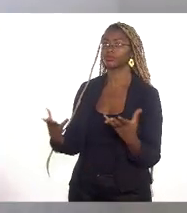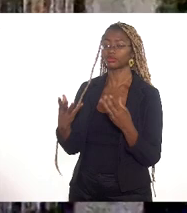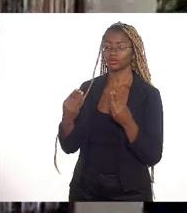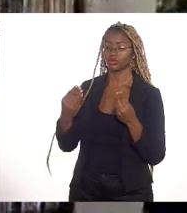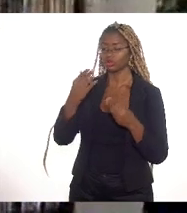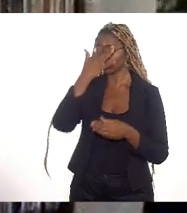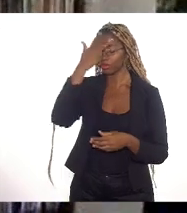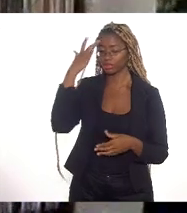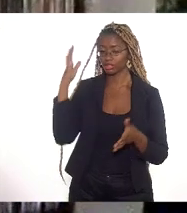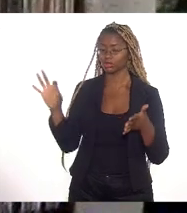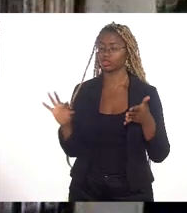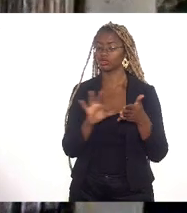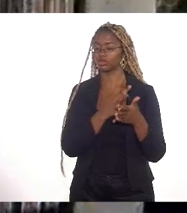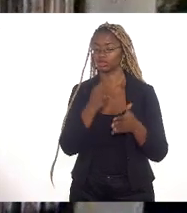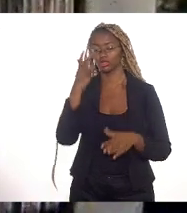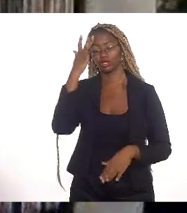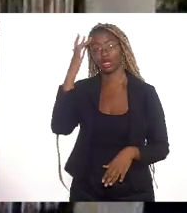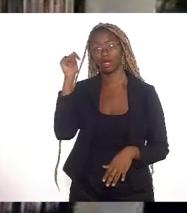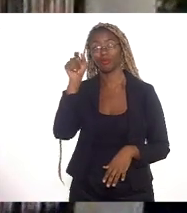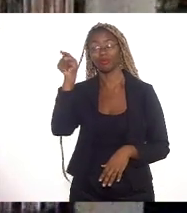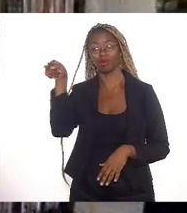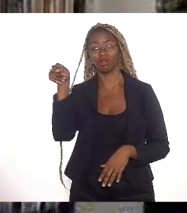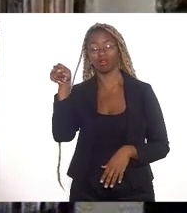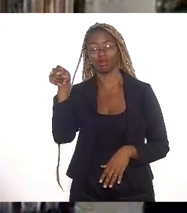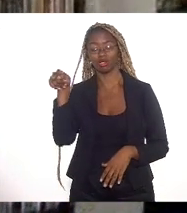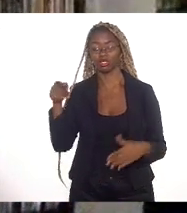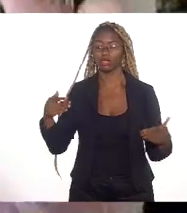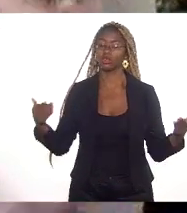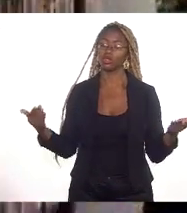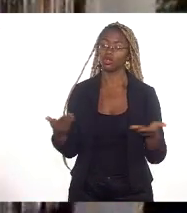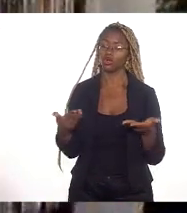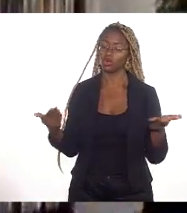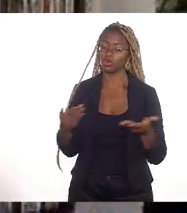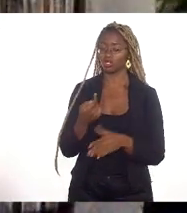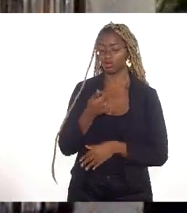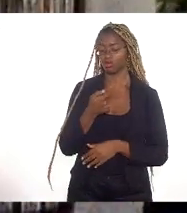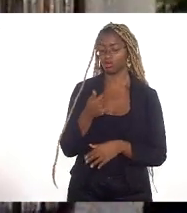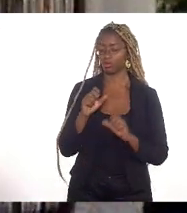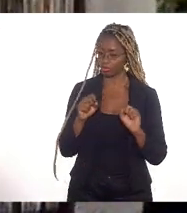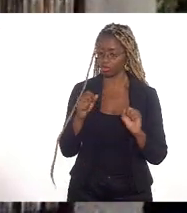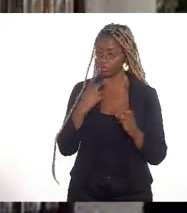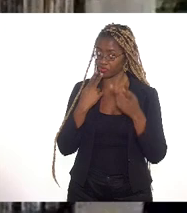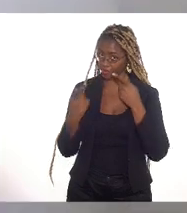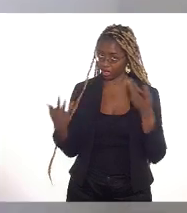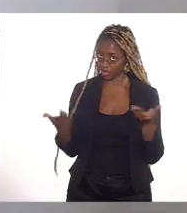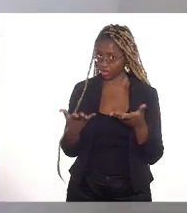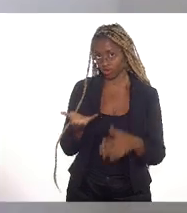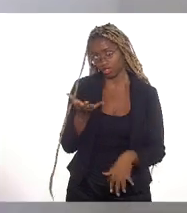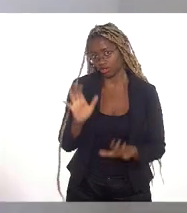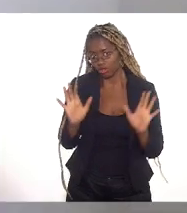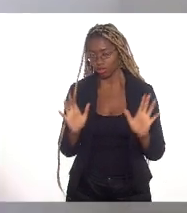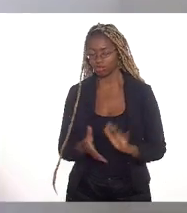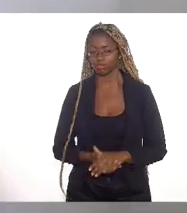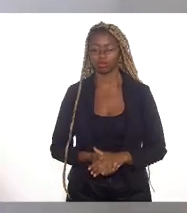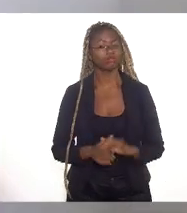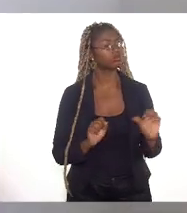gente escrito amanhã e hoje pouca, eu posso me falar hoje. Por favor.